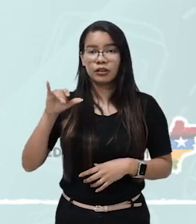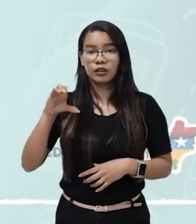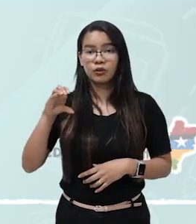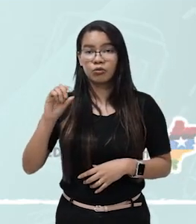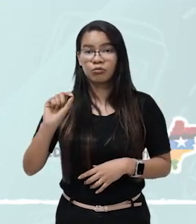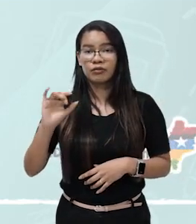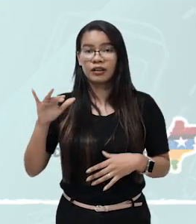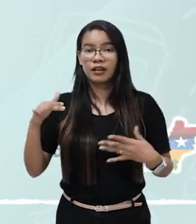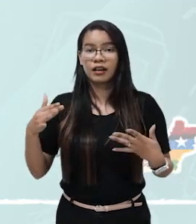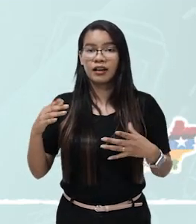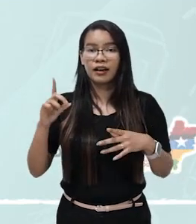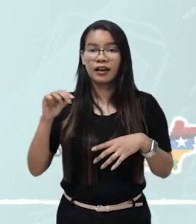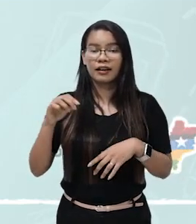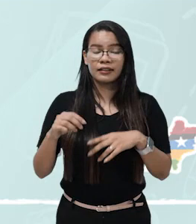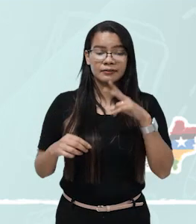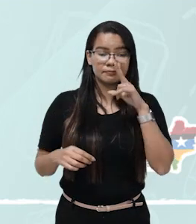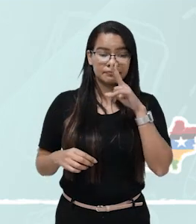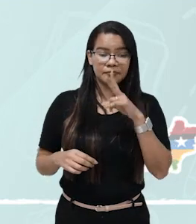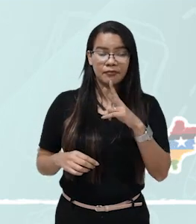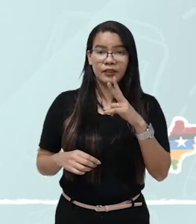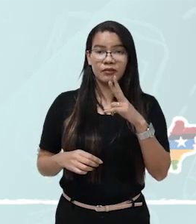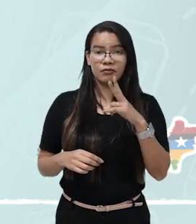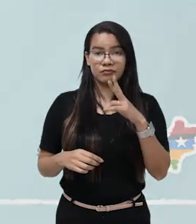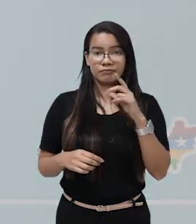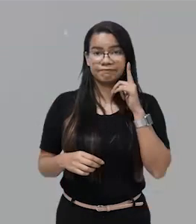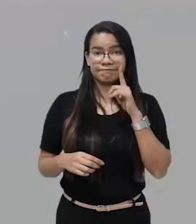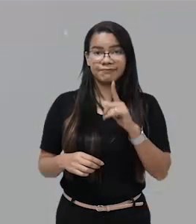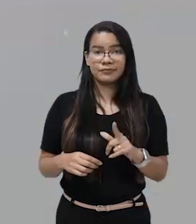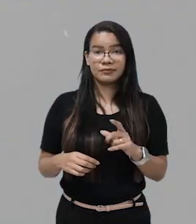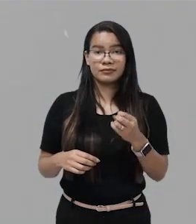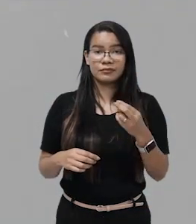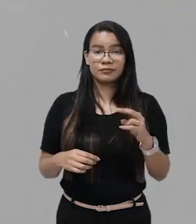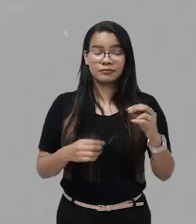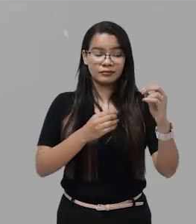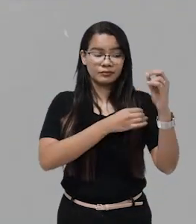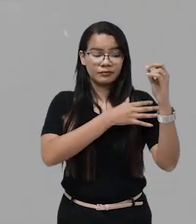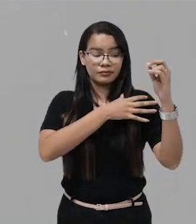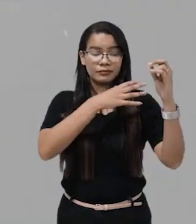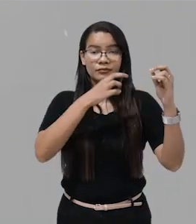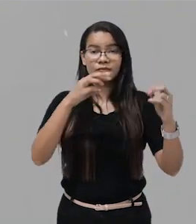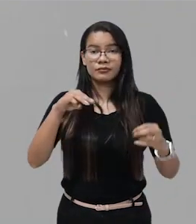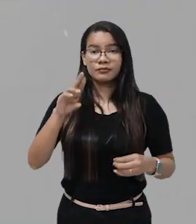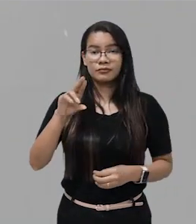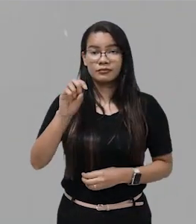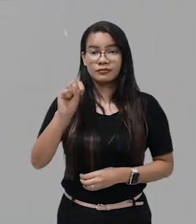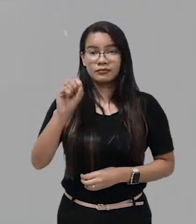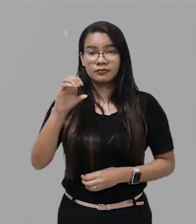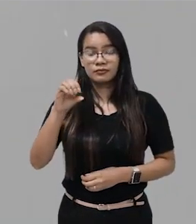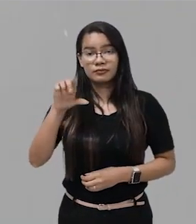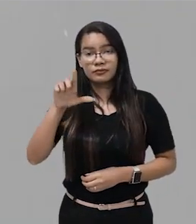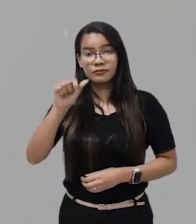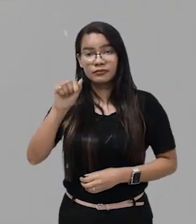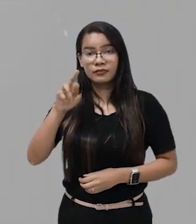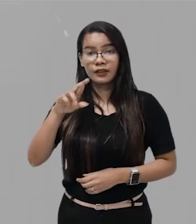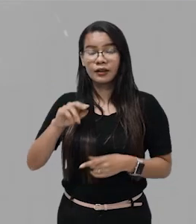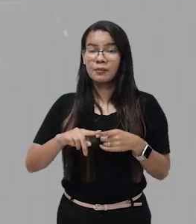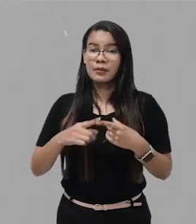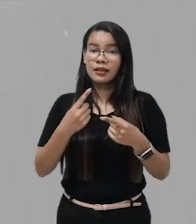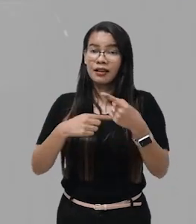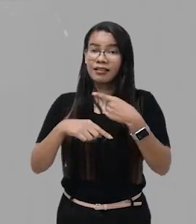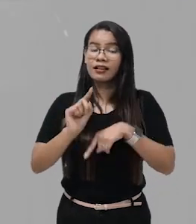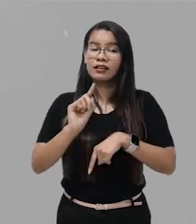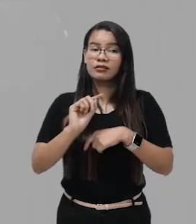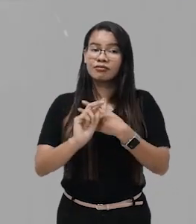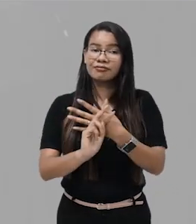é ganhar força, ganhar massa muscular. Isso é anabólico. Só que os esteroides anabolizantes, além do efeito